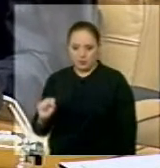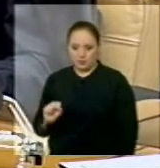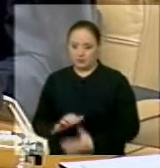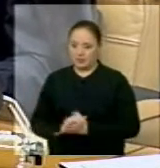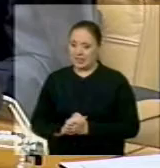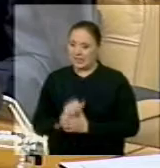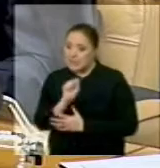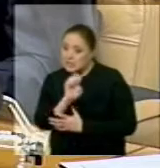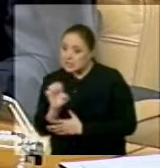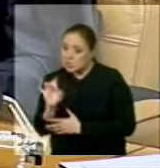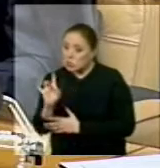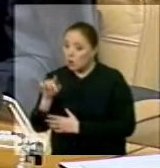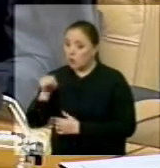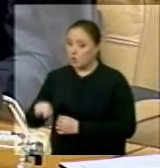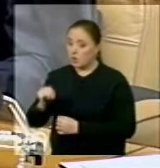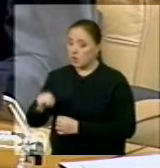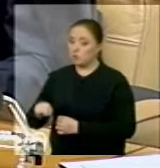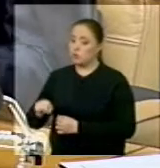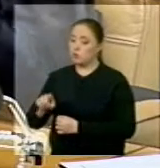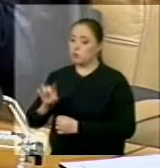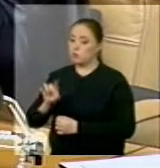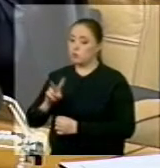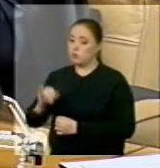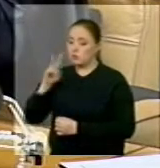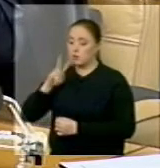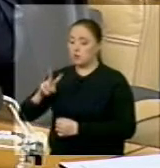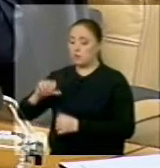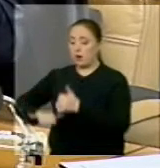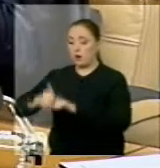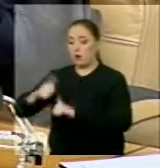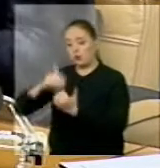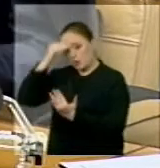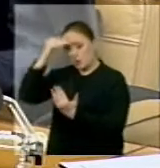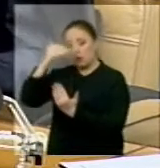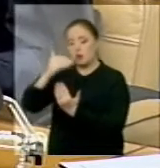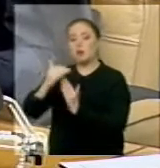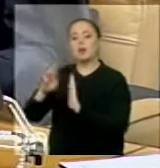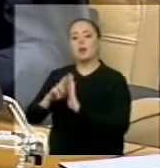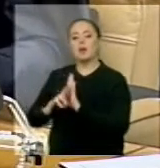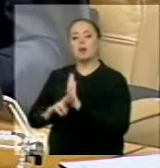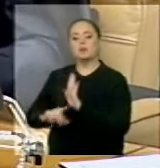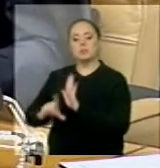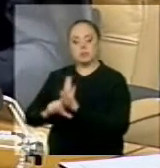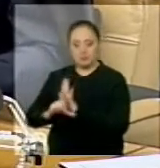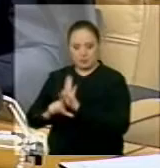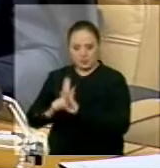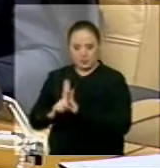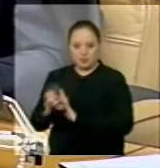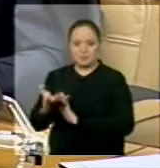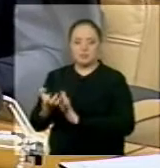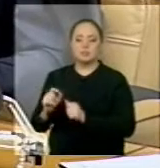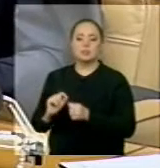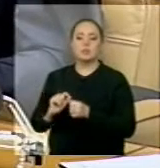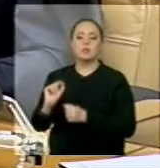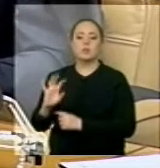apenas essa medida for eleita para a verificação do cumprimento dos requisitos legais a fim de levar-se a efeito